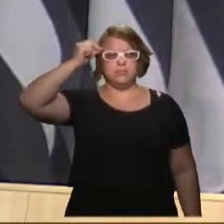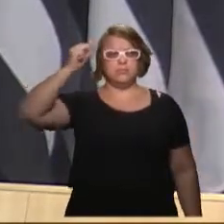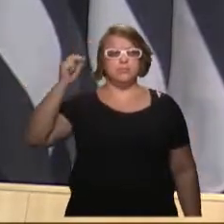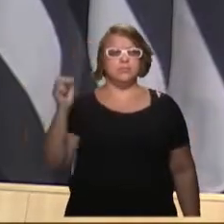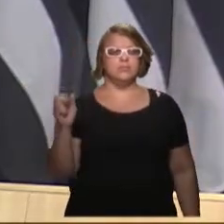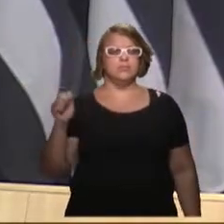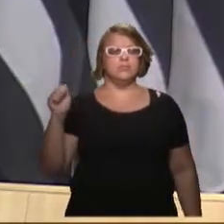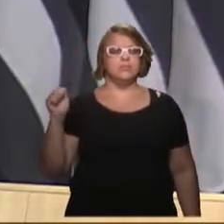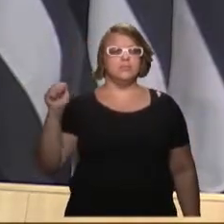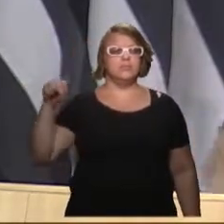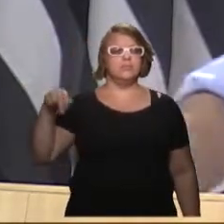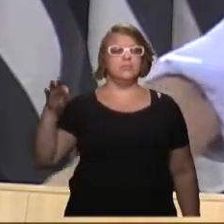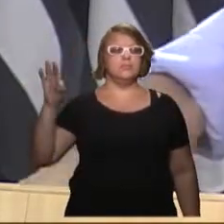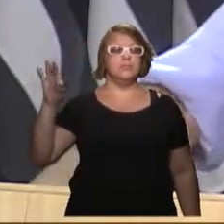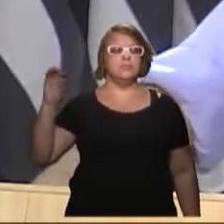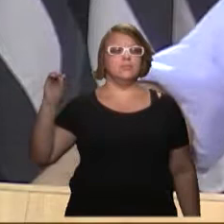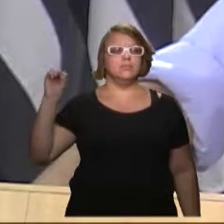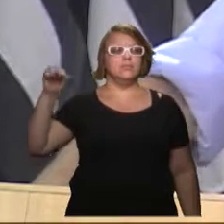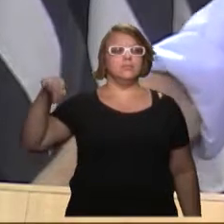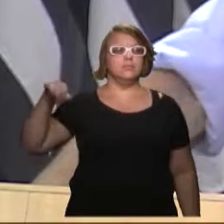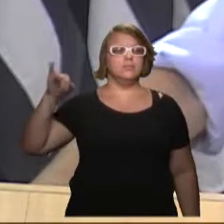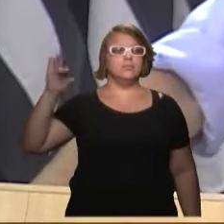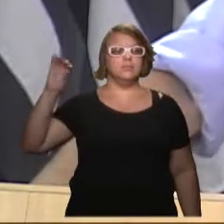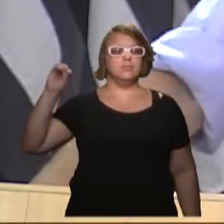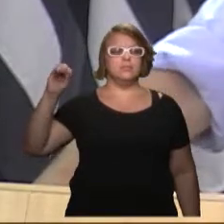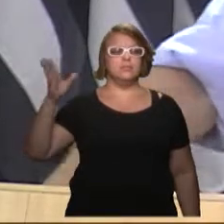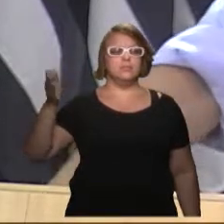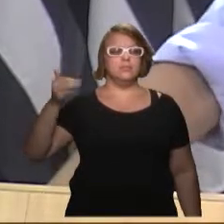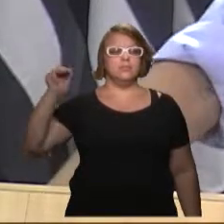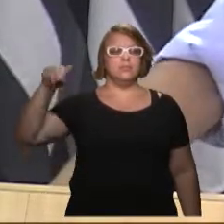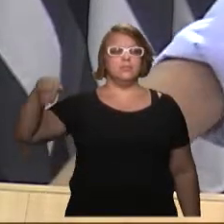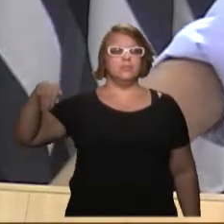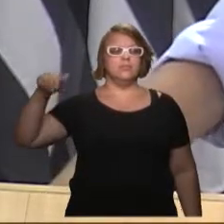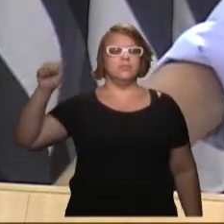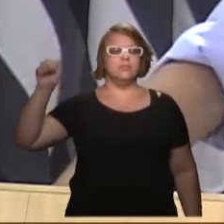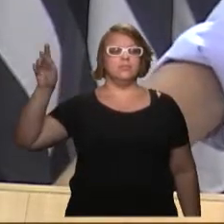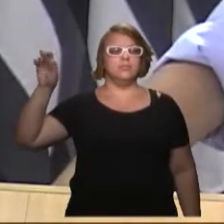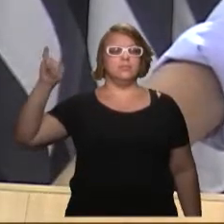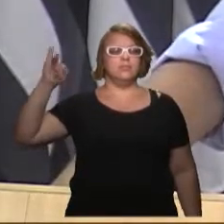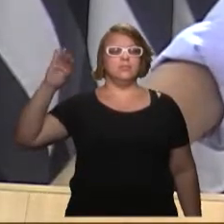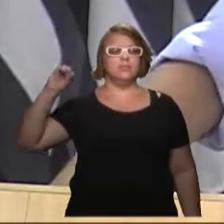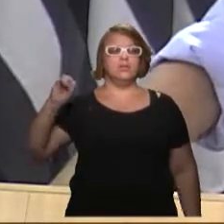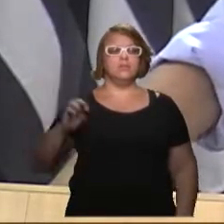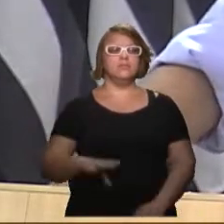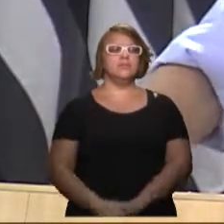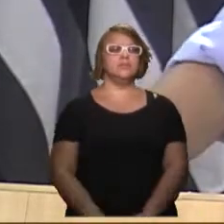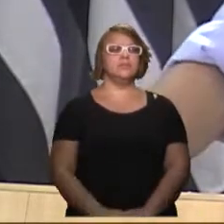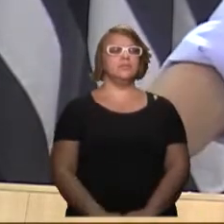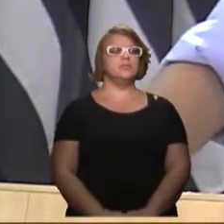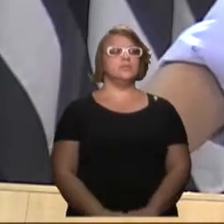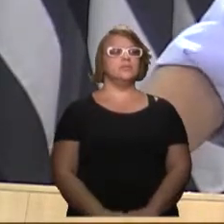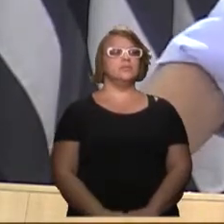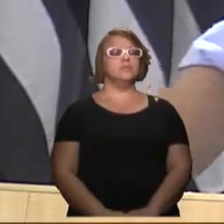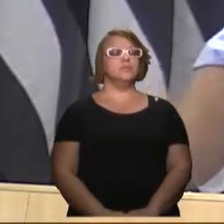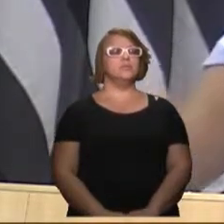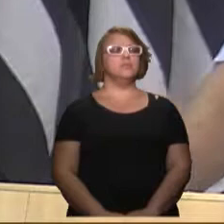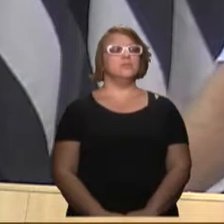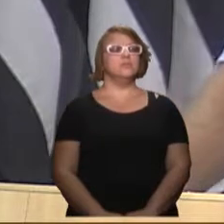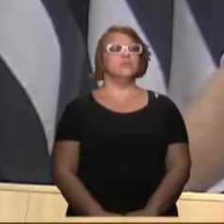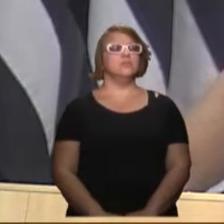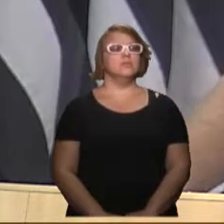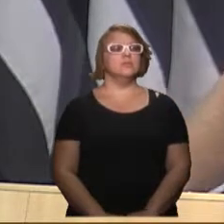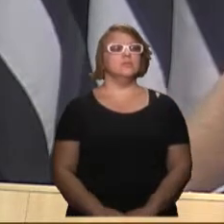Câmara autorizou. Fizemos um repasse de 7 milhões e 700 para o IPMT.